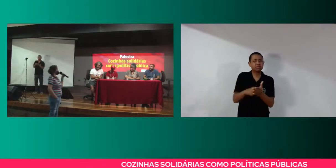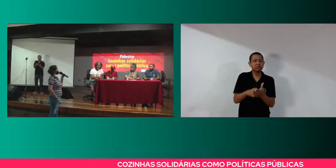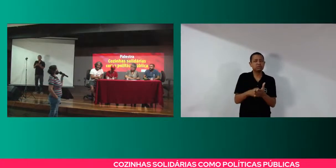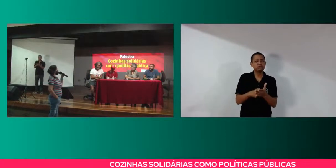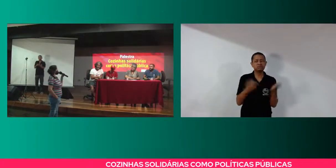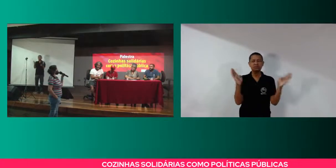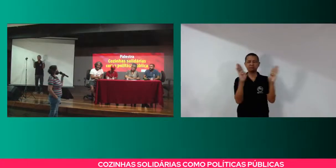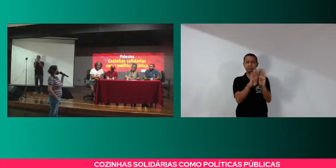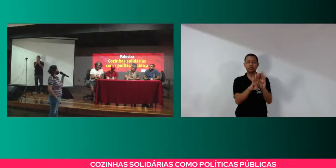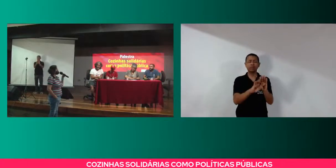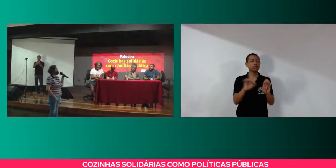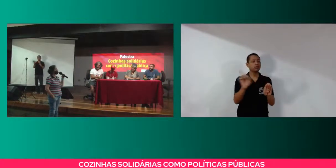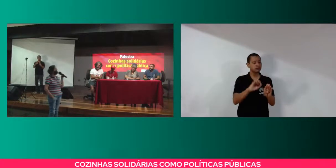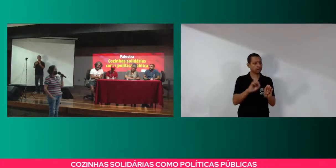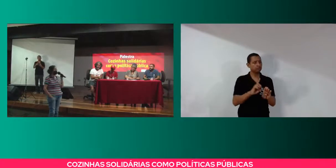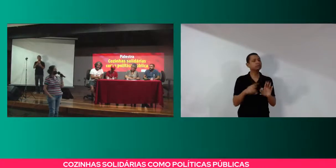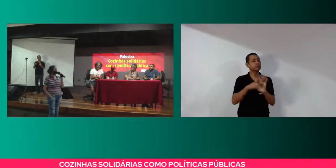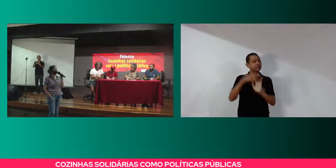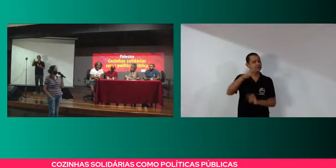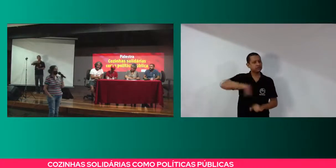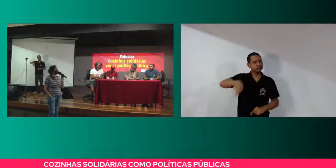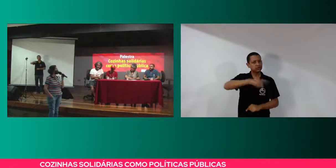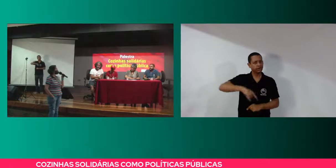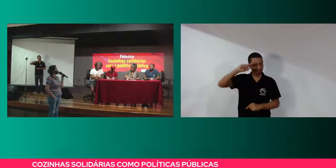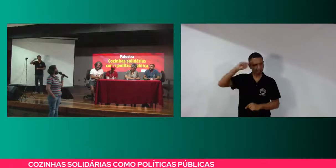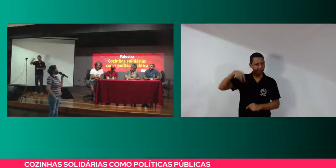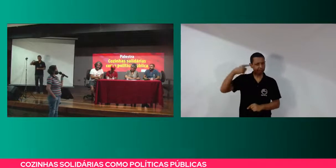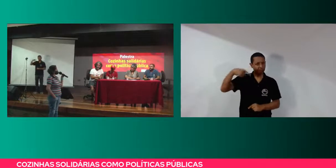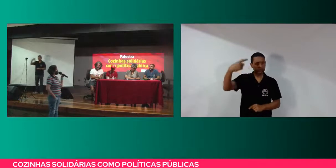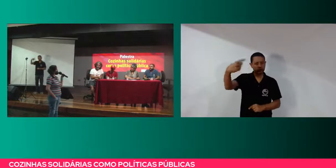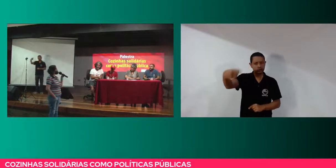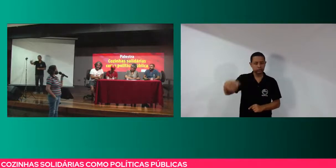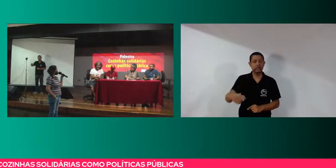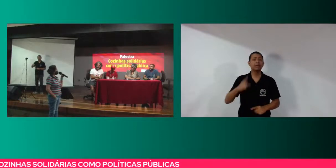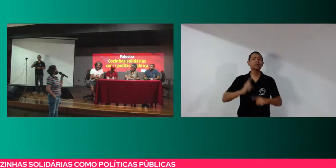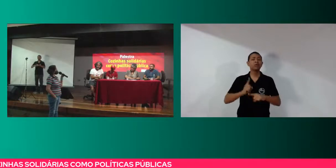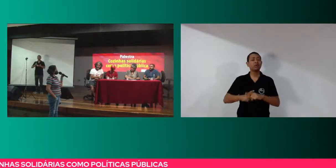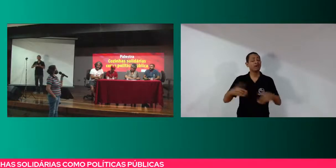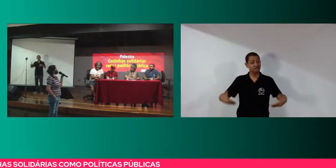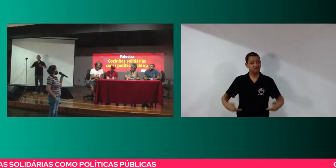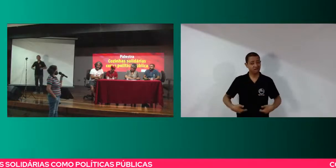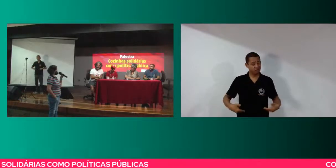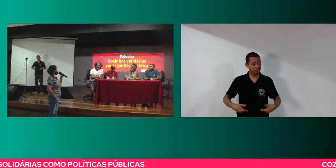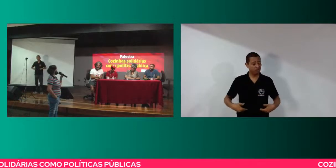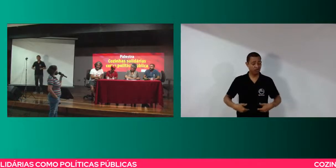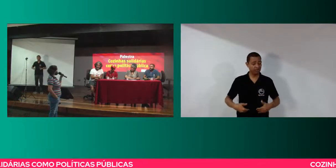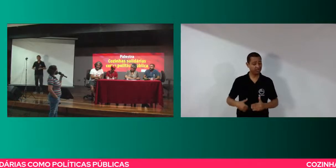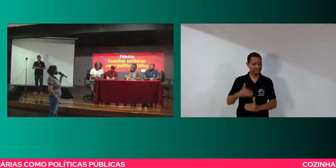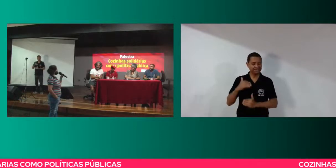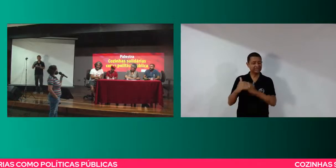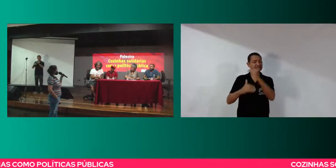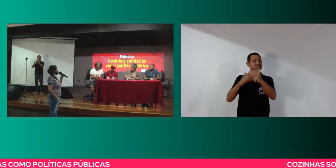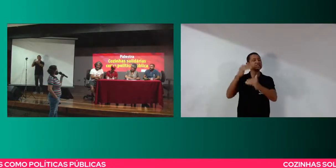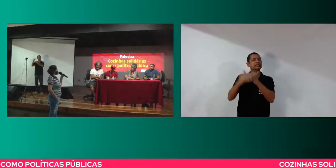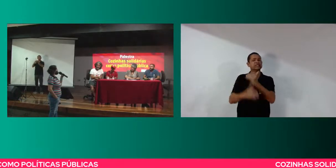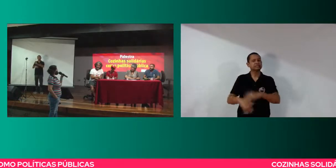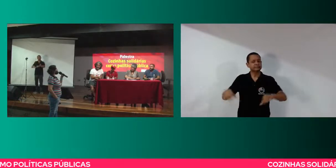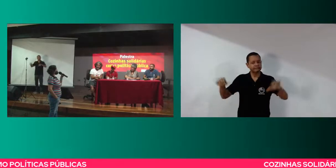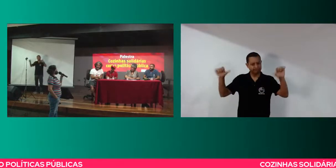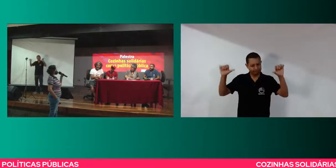Nossa que é nossa é de cada dia e é de todo dia porque a fome tá aí e a fome é feia